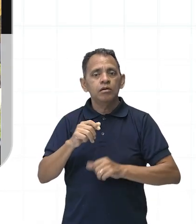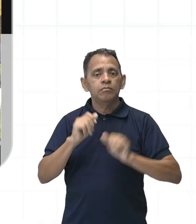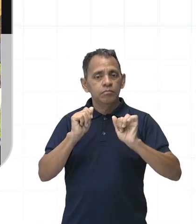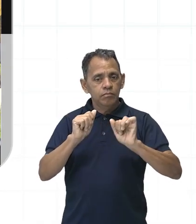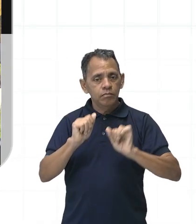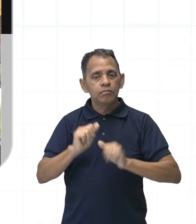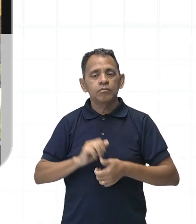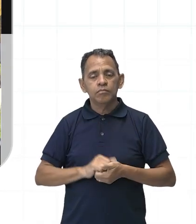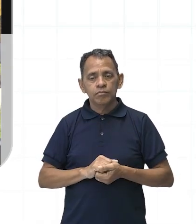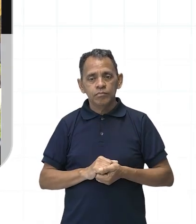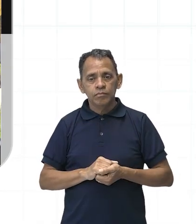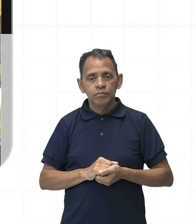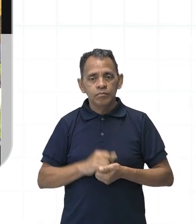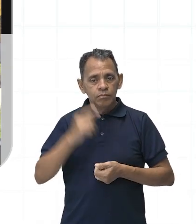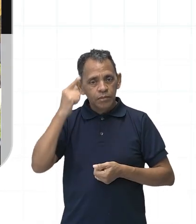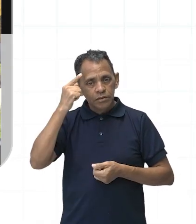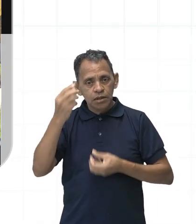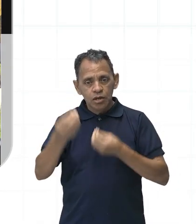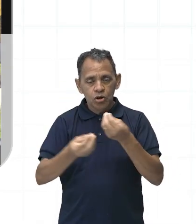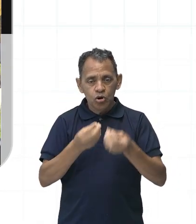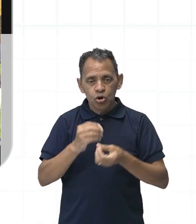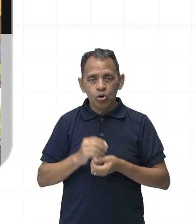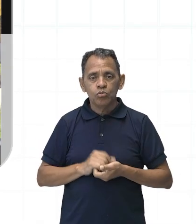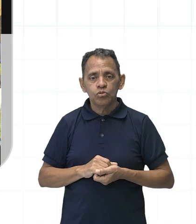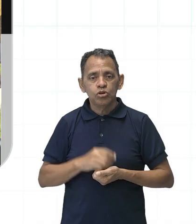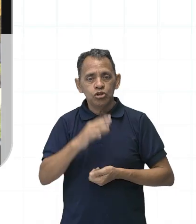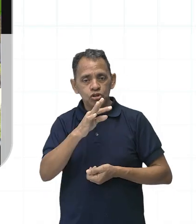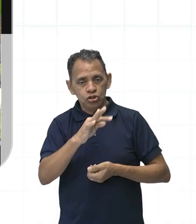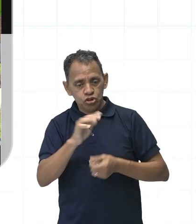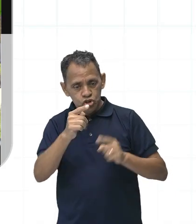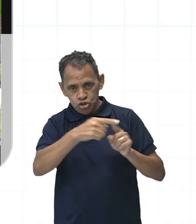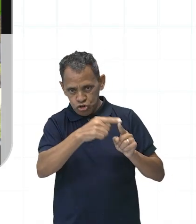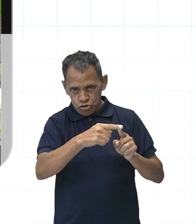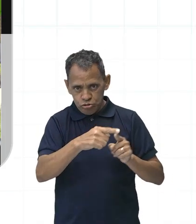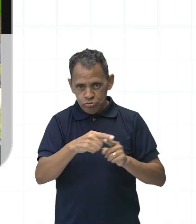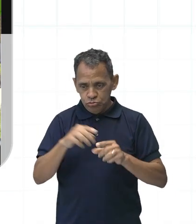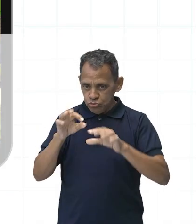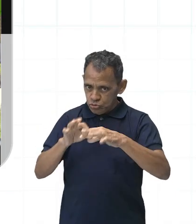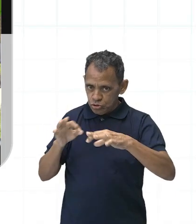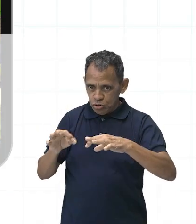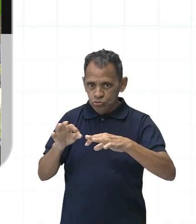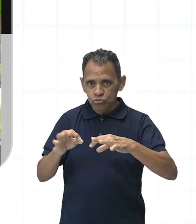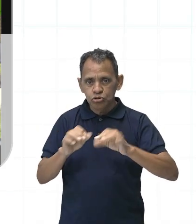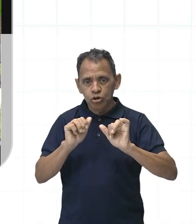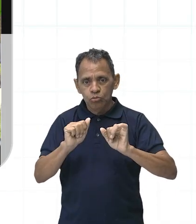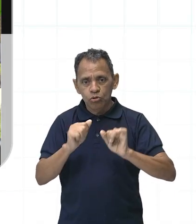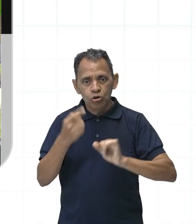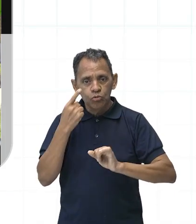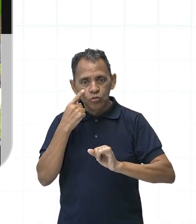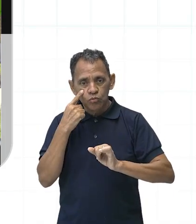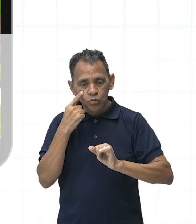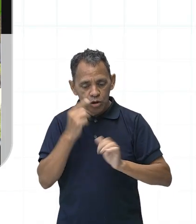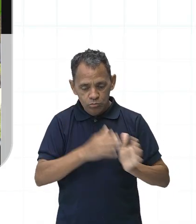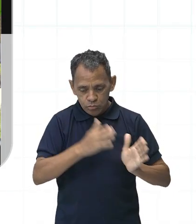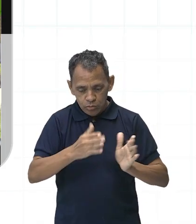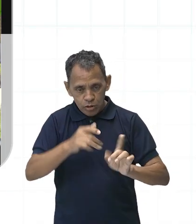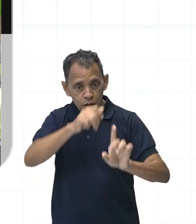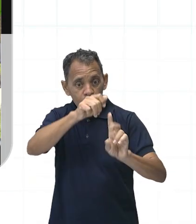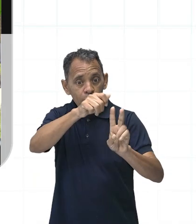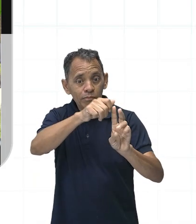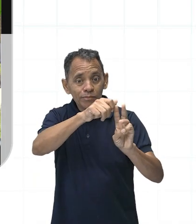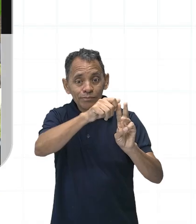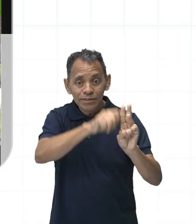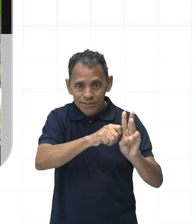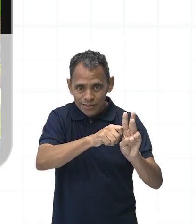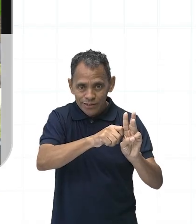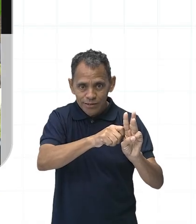essa agricultura, né, de rotação, como a gente pode observar, em determinados períodos, durante 3 meses, nós vamos